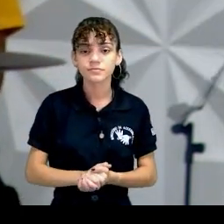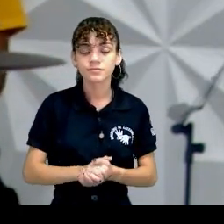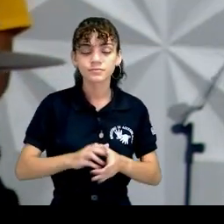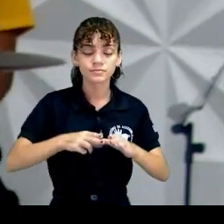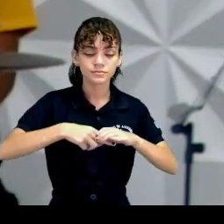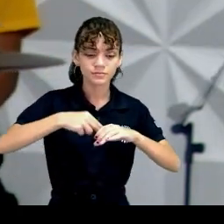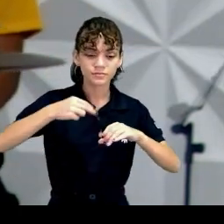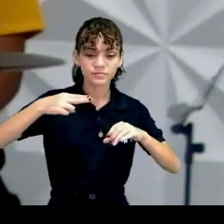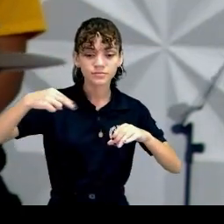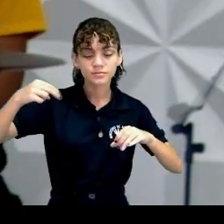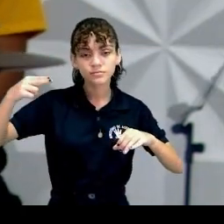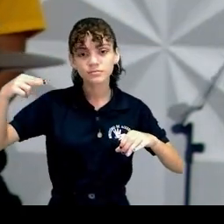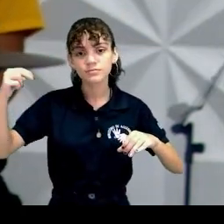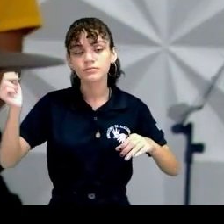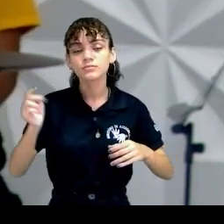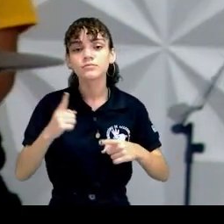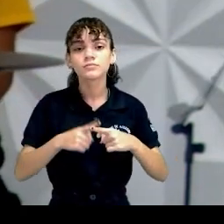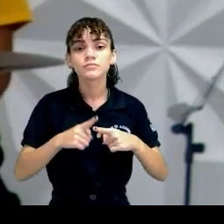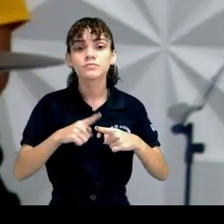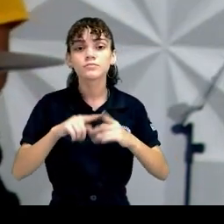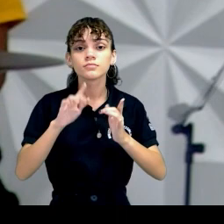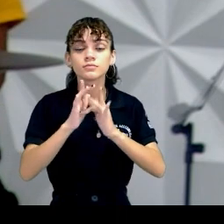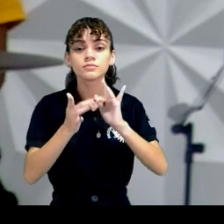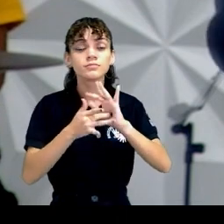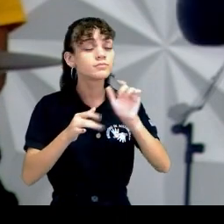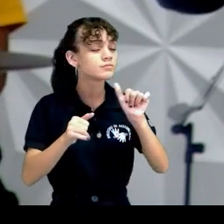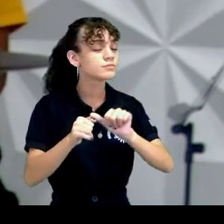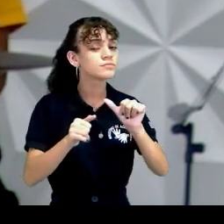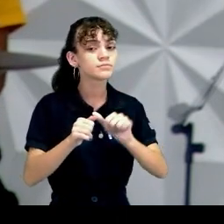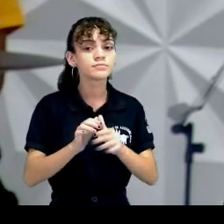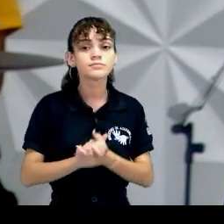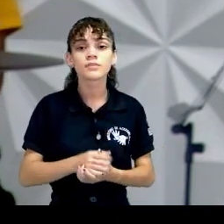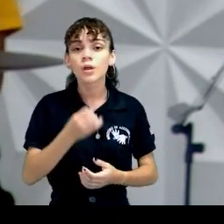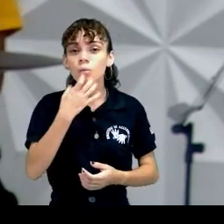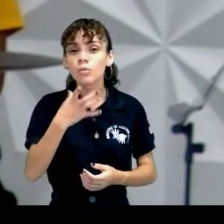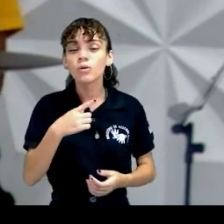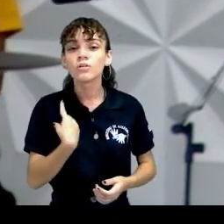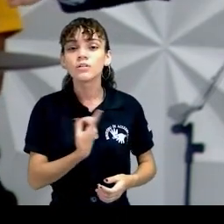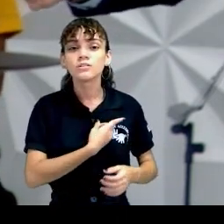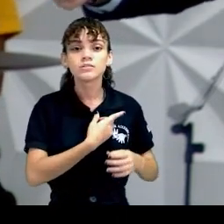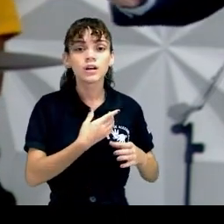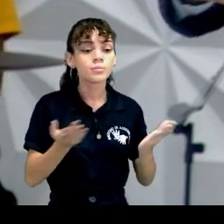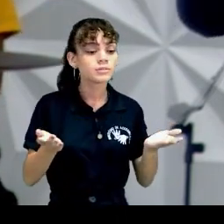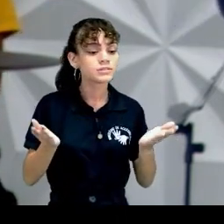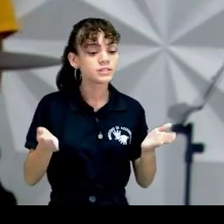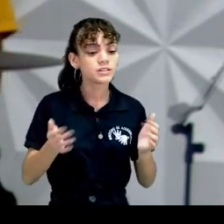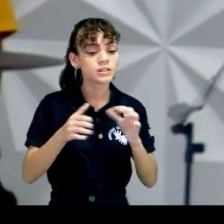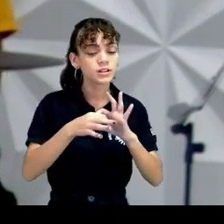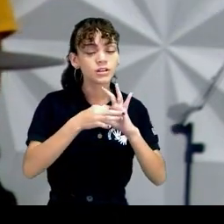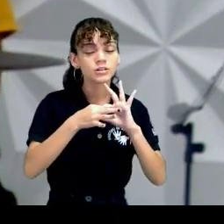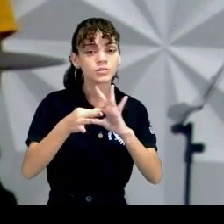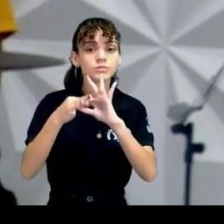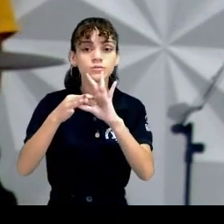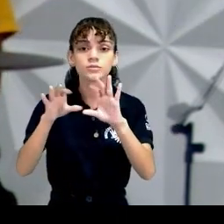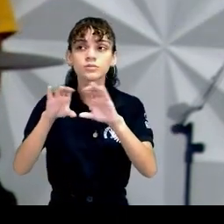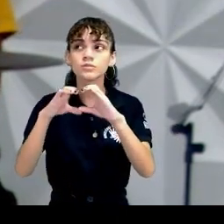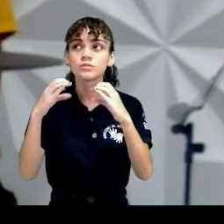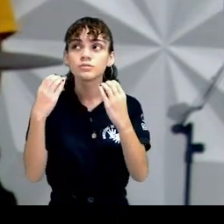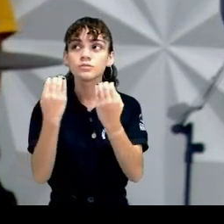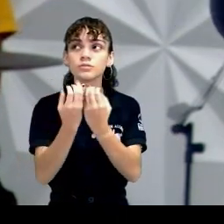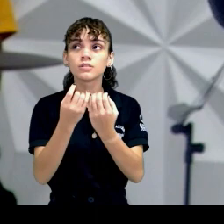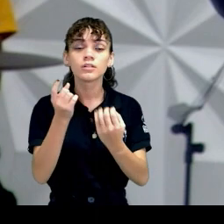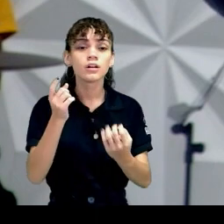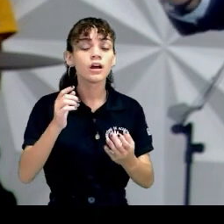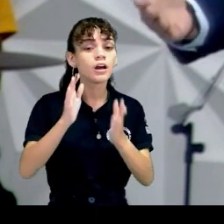comunidade, com o propósito de adorar esse Deus, não por aquilo que Ele fez, por aquilo que Ele realizou, mas